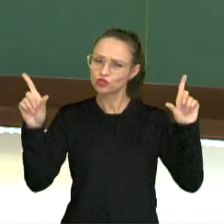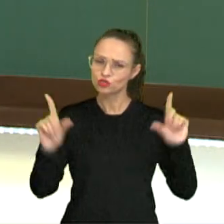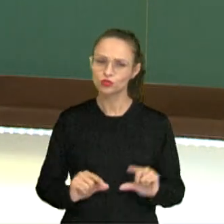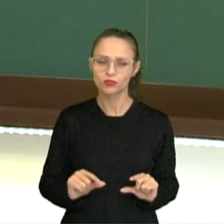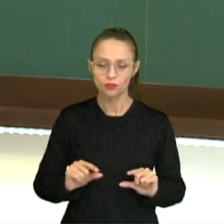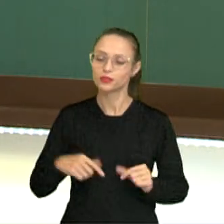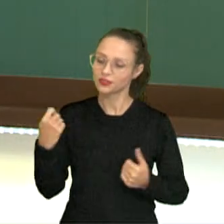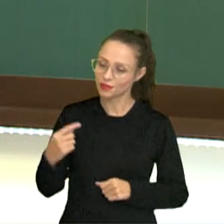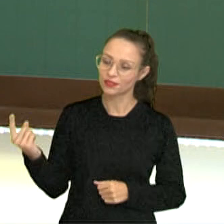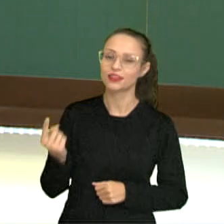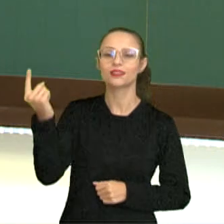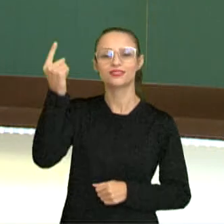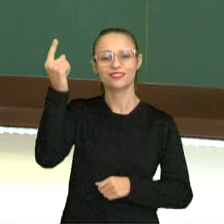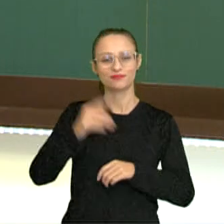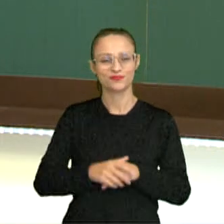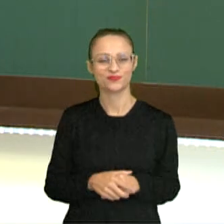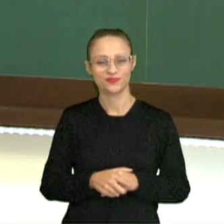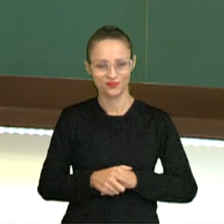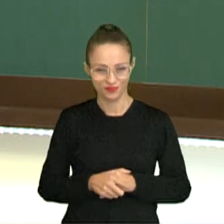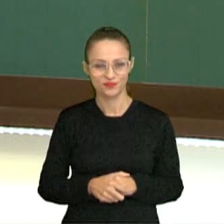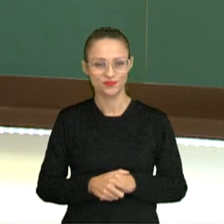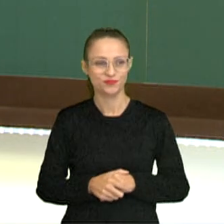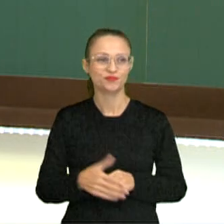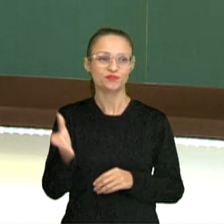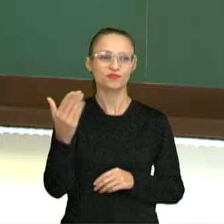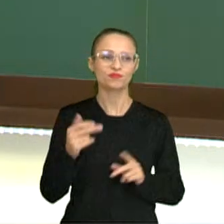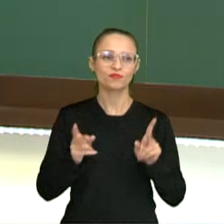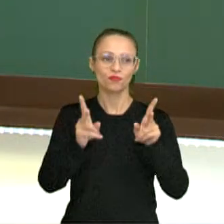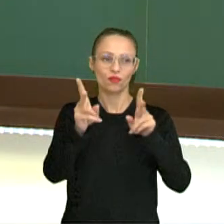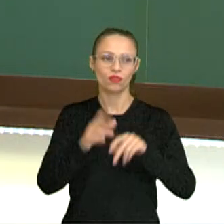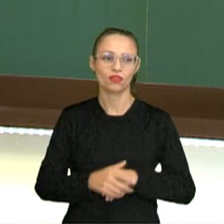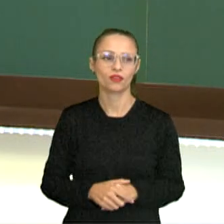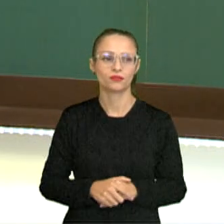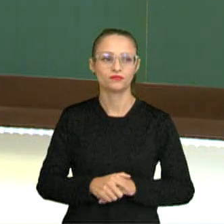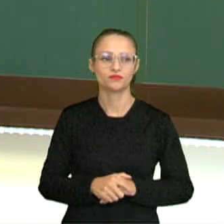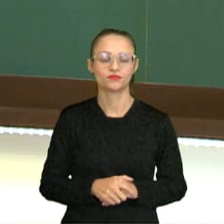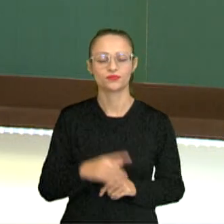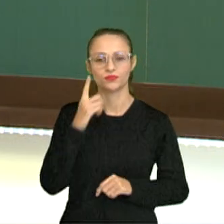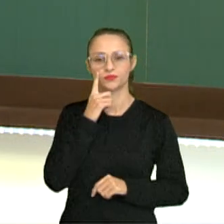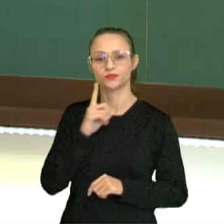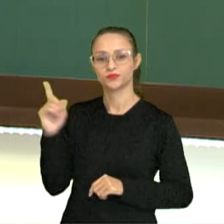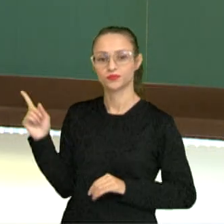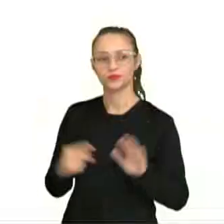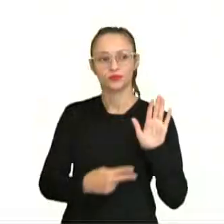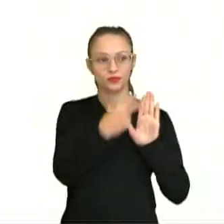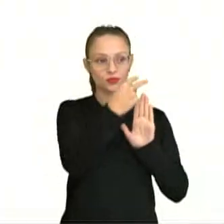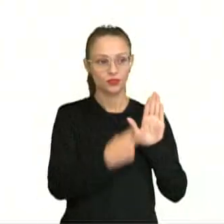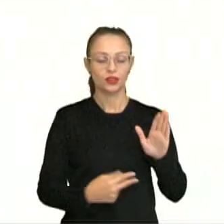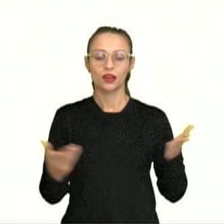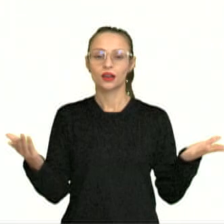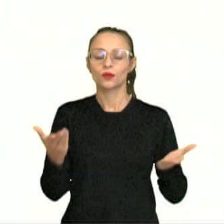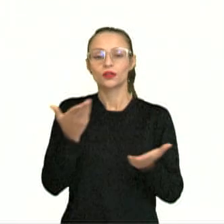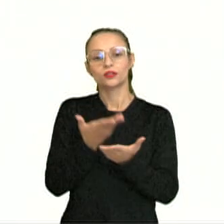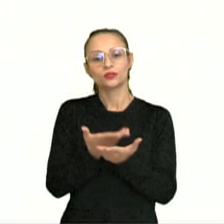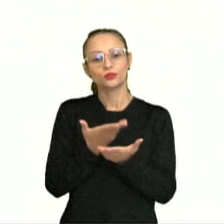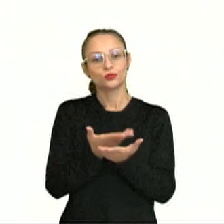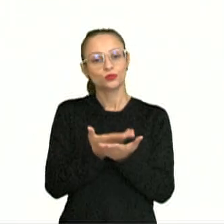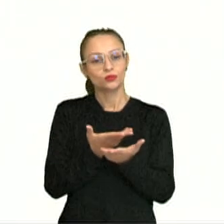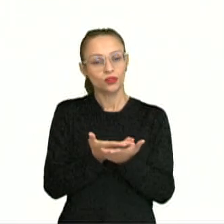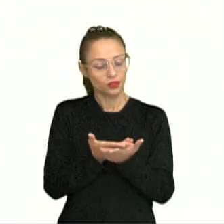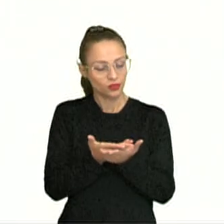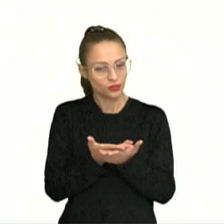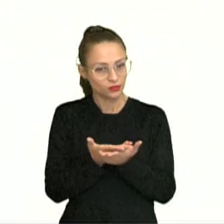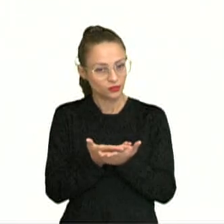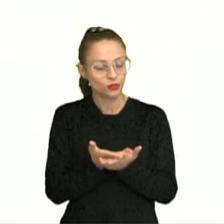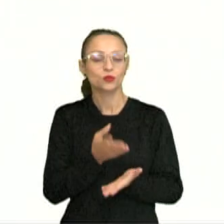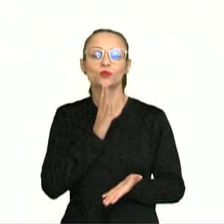que crescer. De acordo? Vamos a seguir então, compreendendo. Agora vamos estudar um pouco,